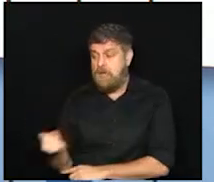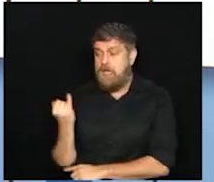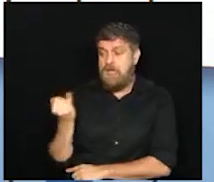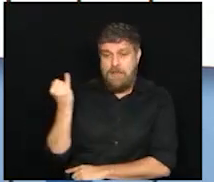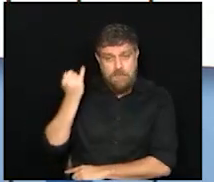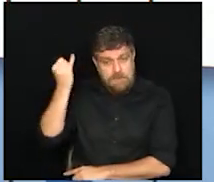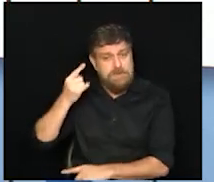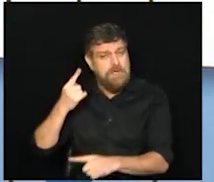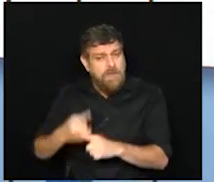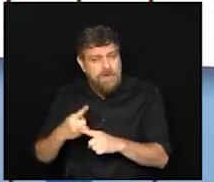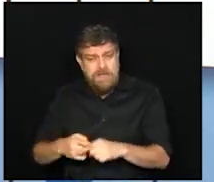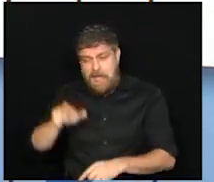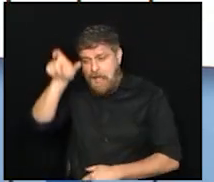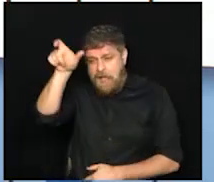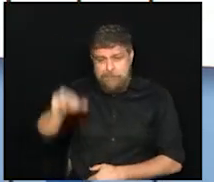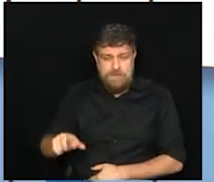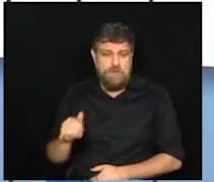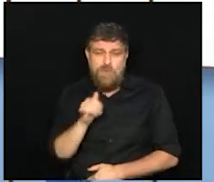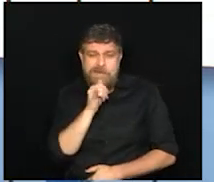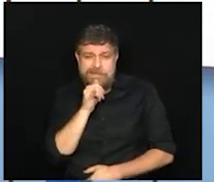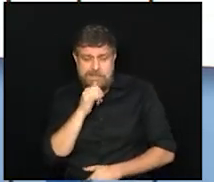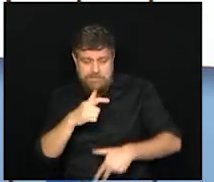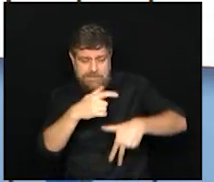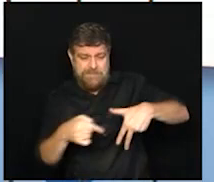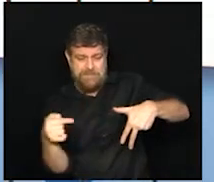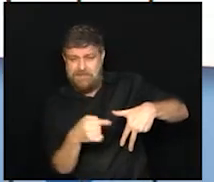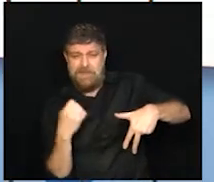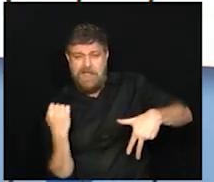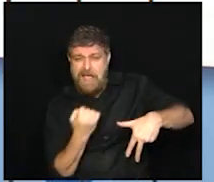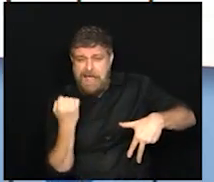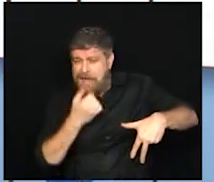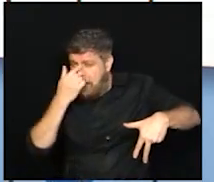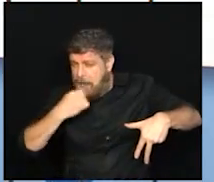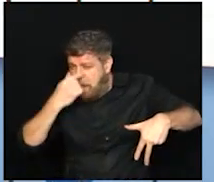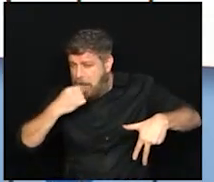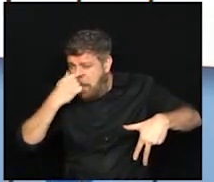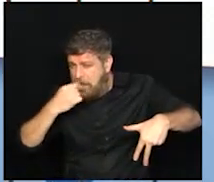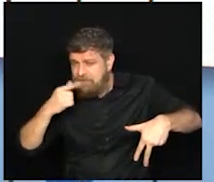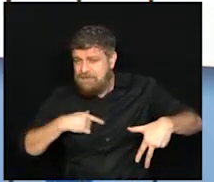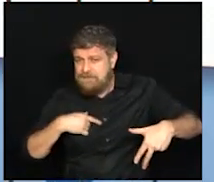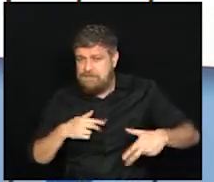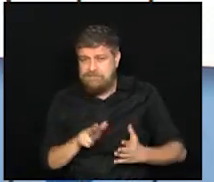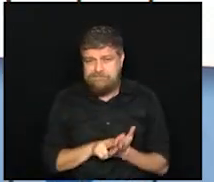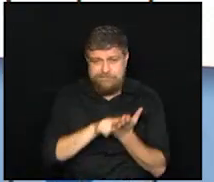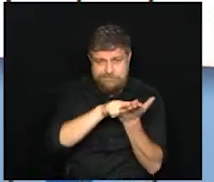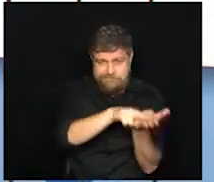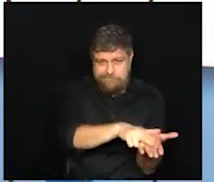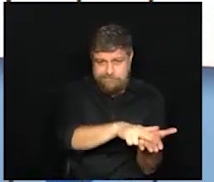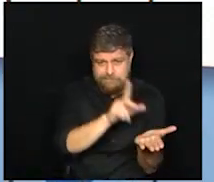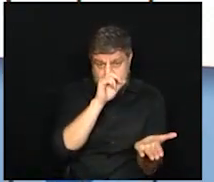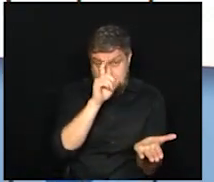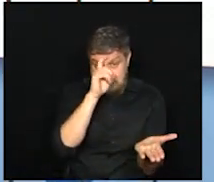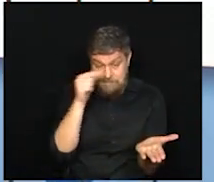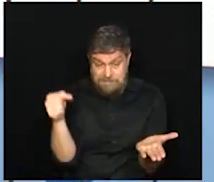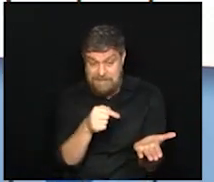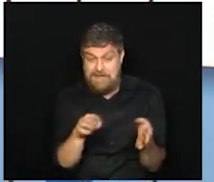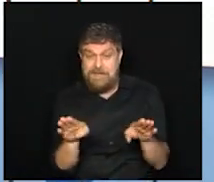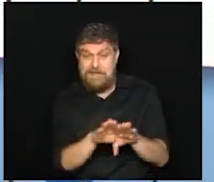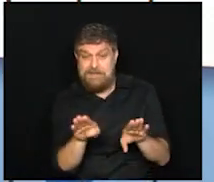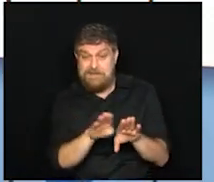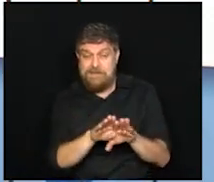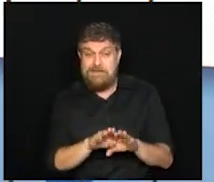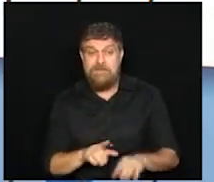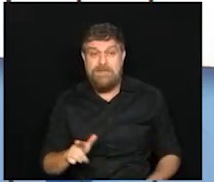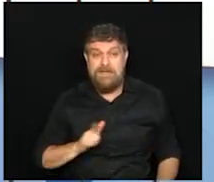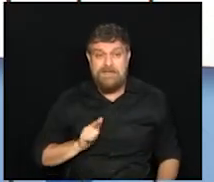importante porque uma pessoa que tem um caso grave de gripe e precisa ser internada, essa pessoa também, essa